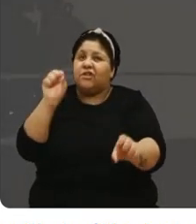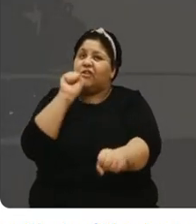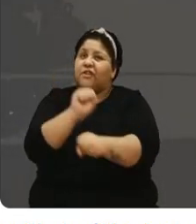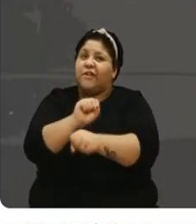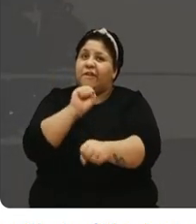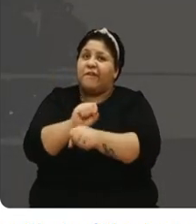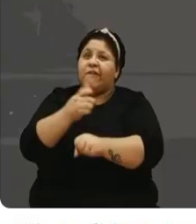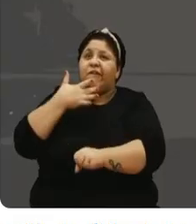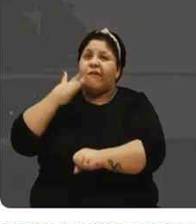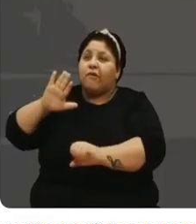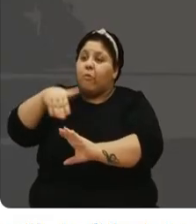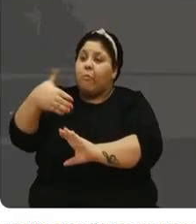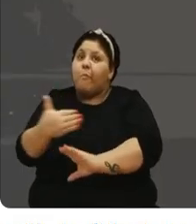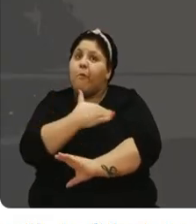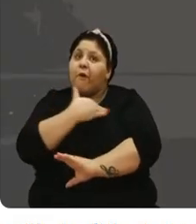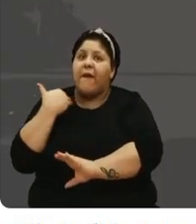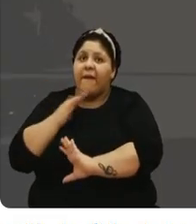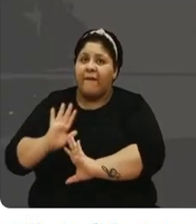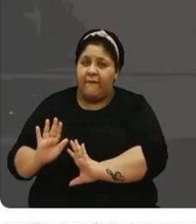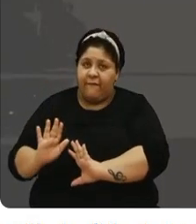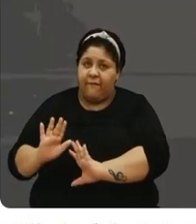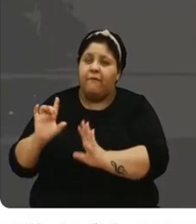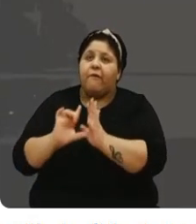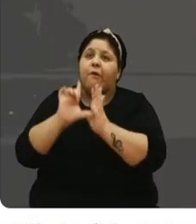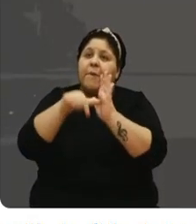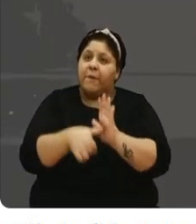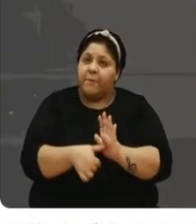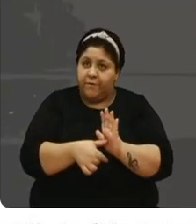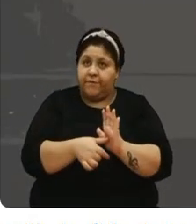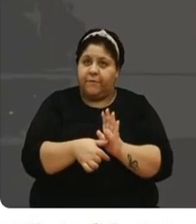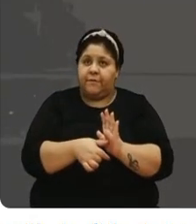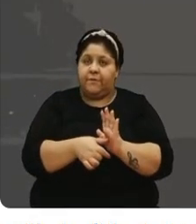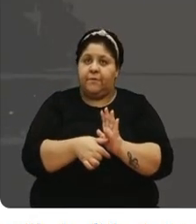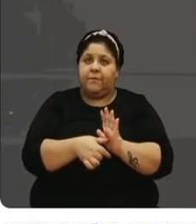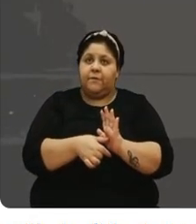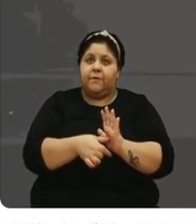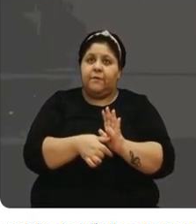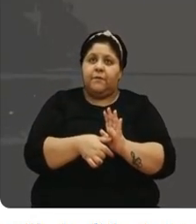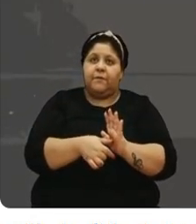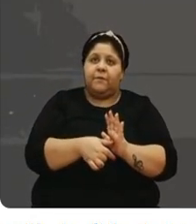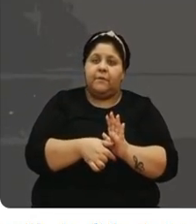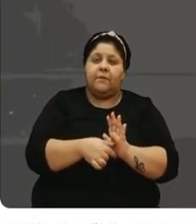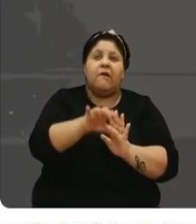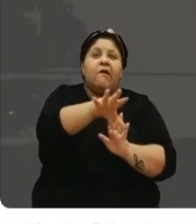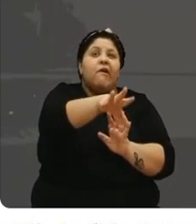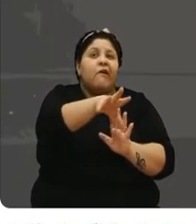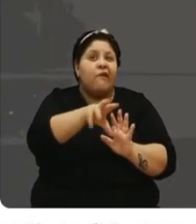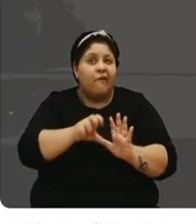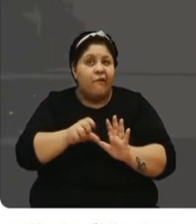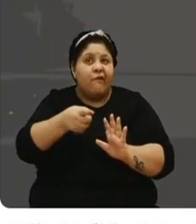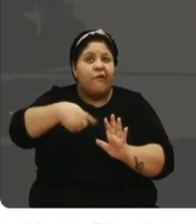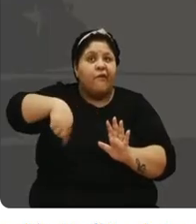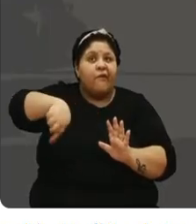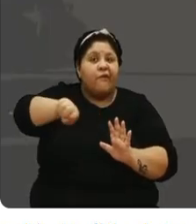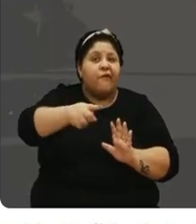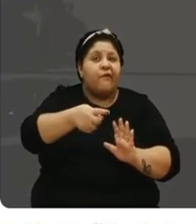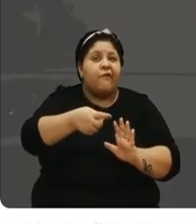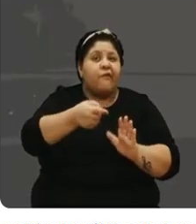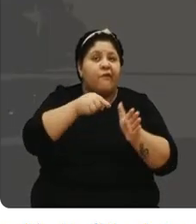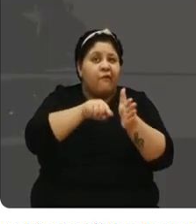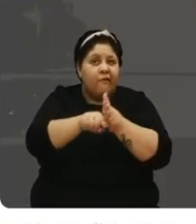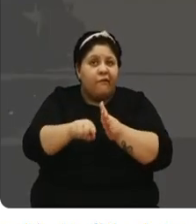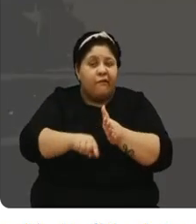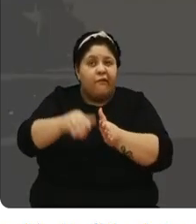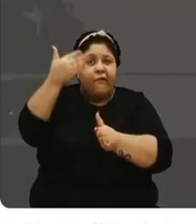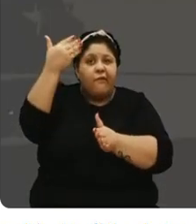essas crianças caírem mortas, para depois vir a doutora Maria Emília Gadelha, na sua perícia, provar que